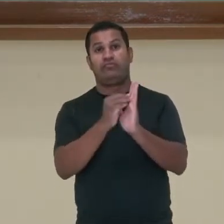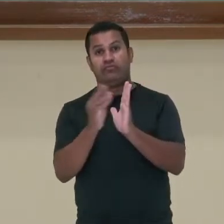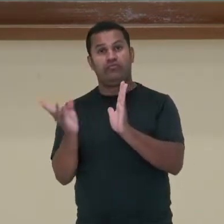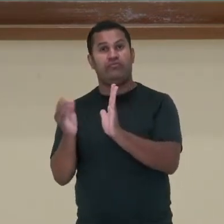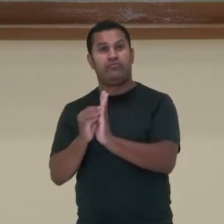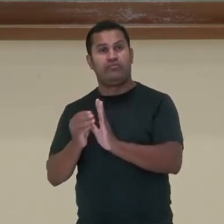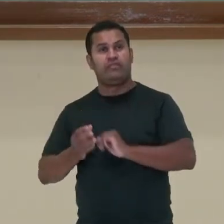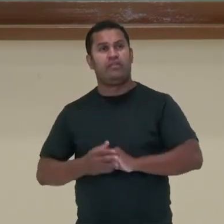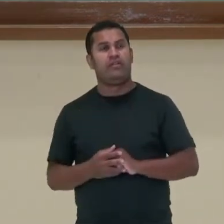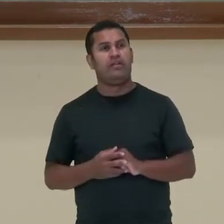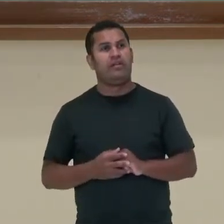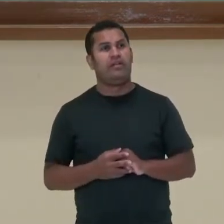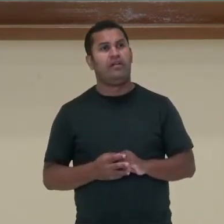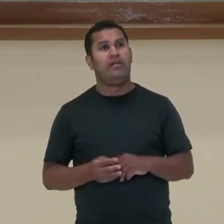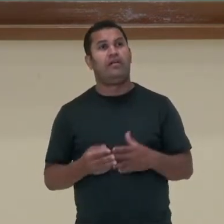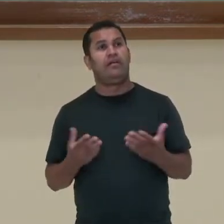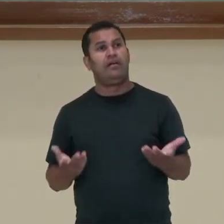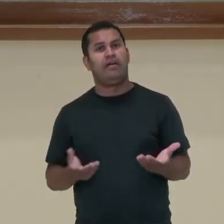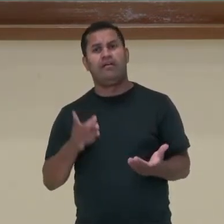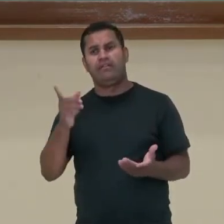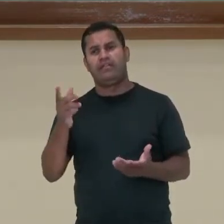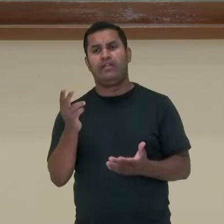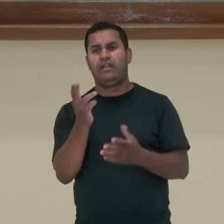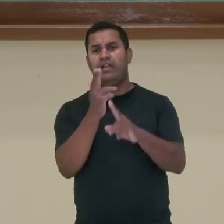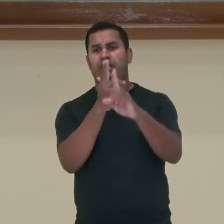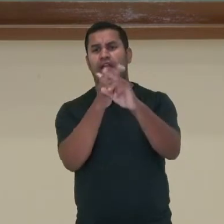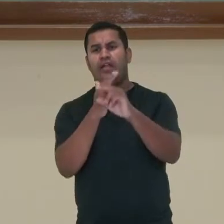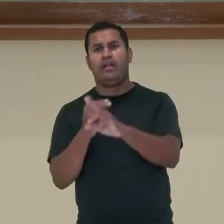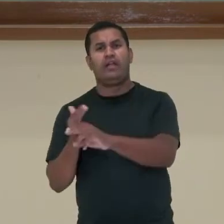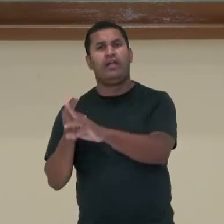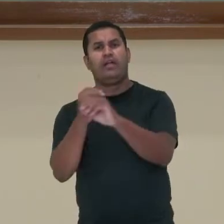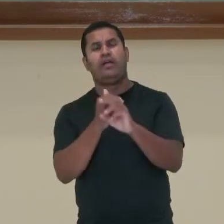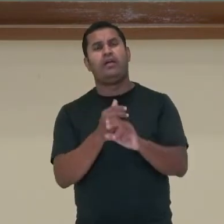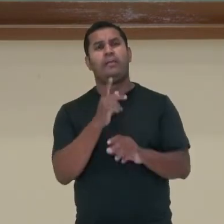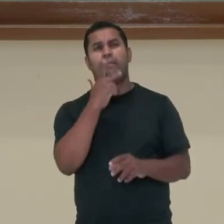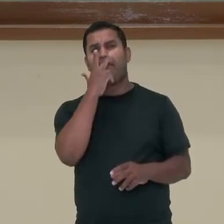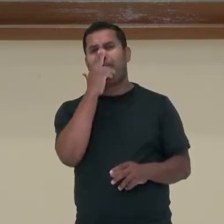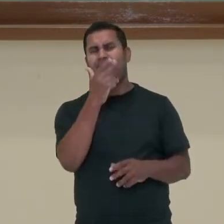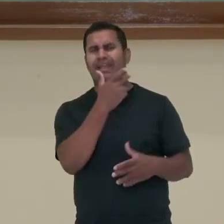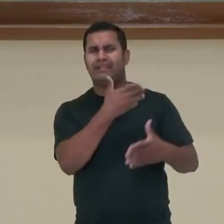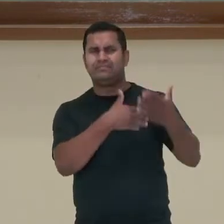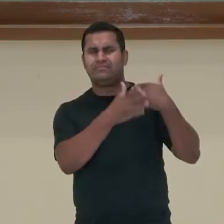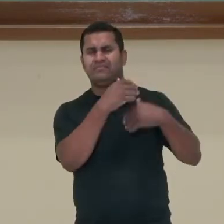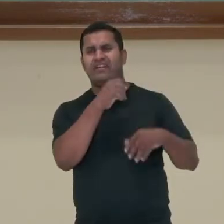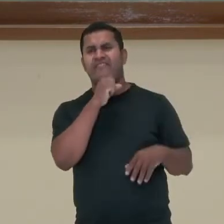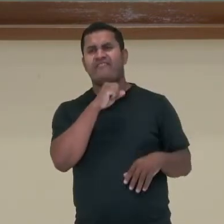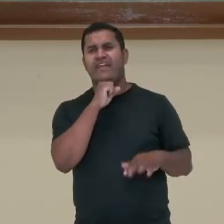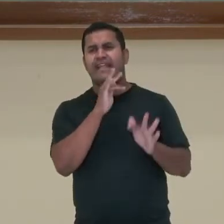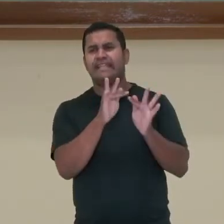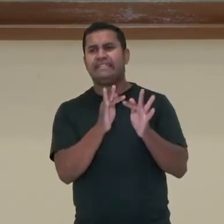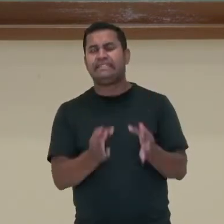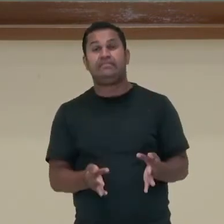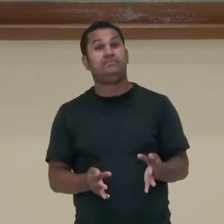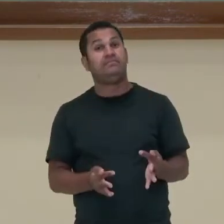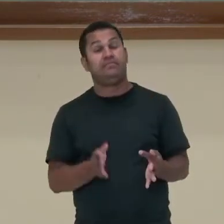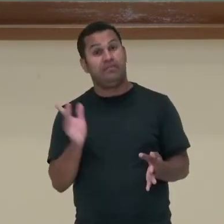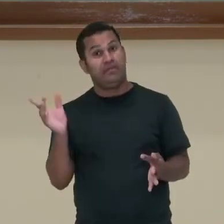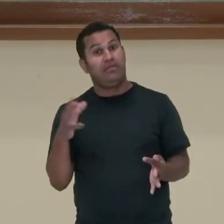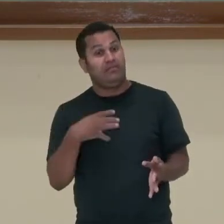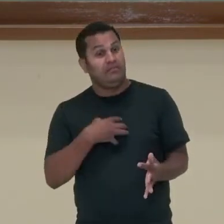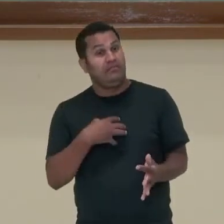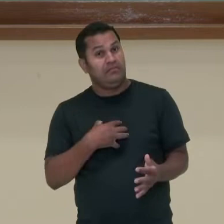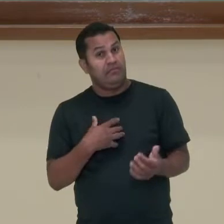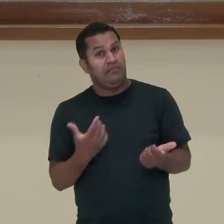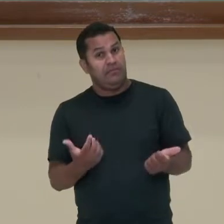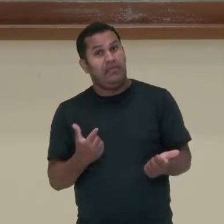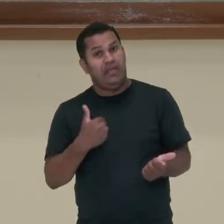que era ofensivo. Ele falava, maravilhoso, eu quero ter uma pintura rupestre. Essa era a ideologia dele, uma simplicidade da pintura. Tanto é que a gente vai ver agora no próximo